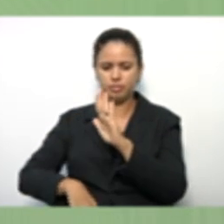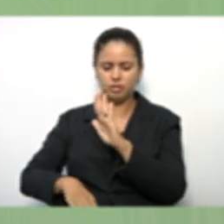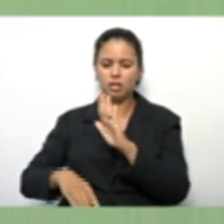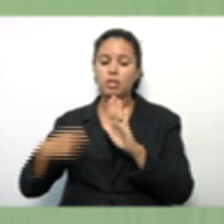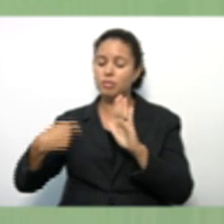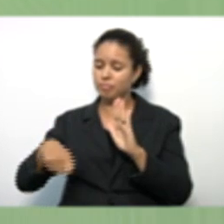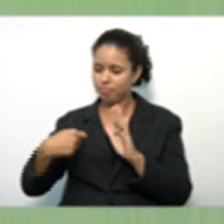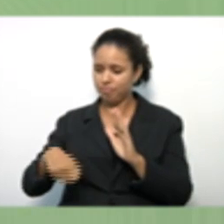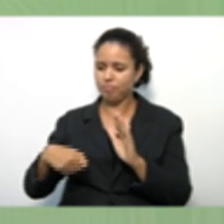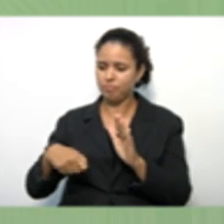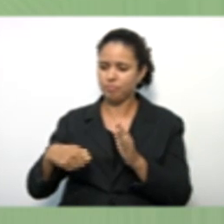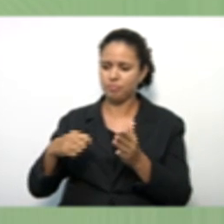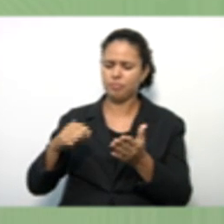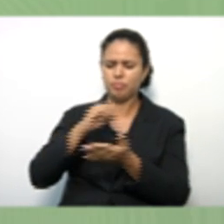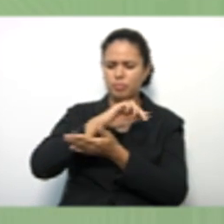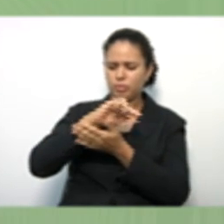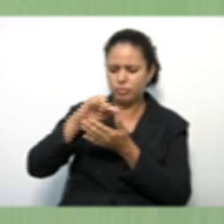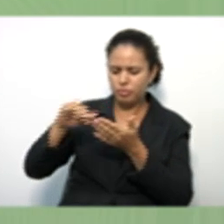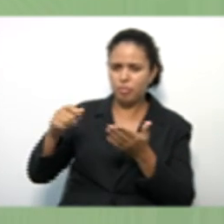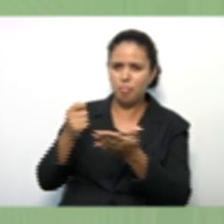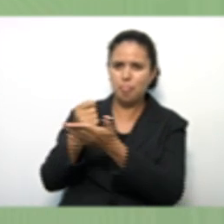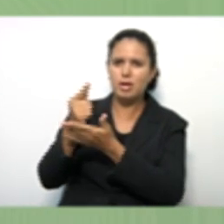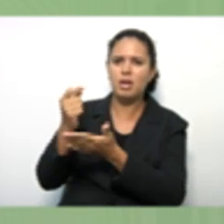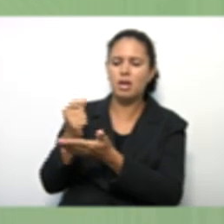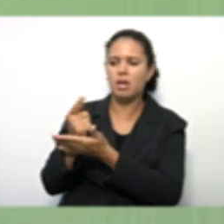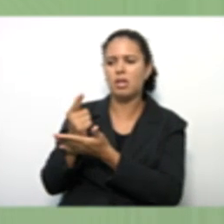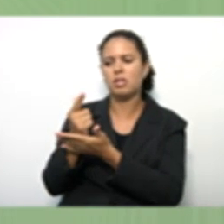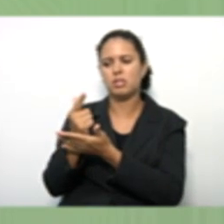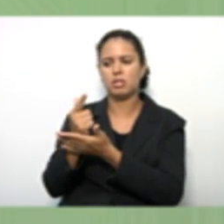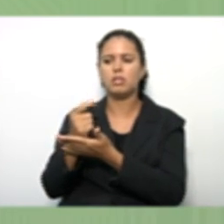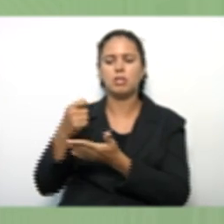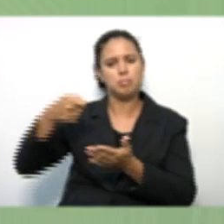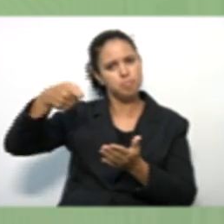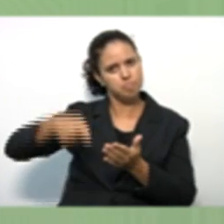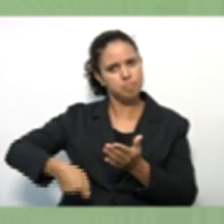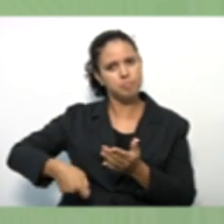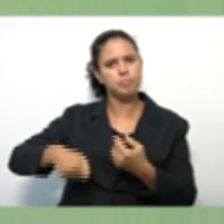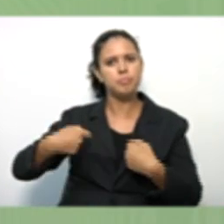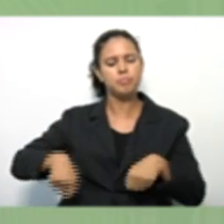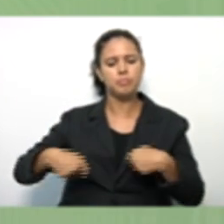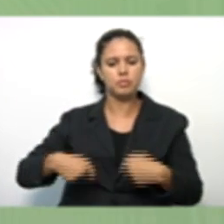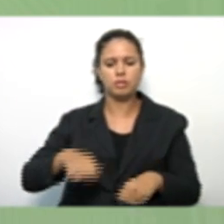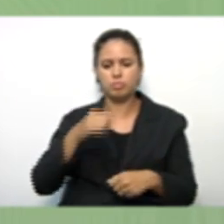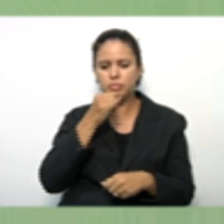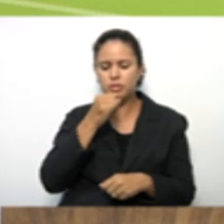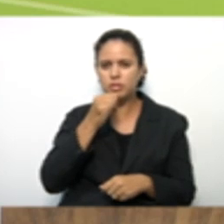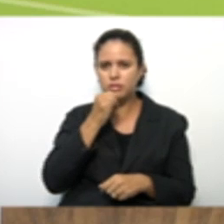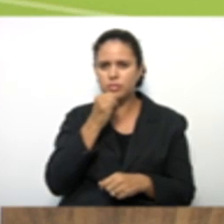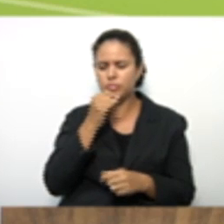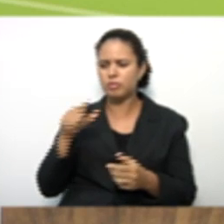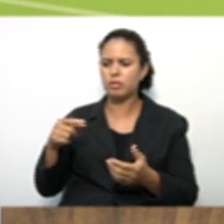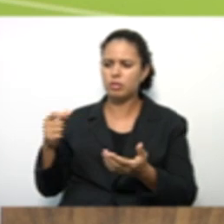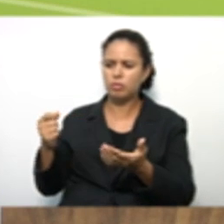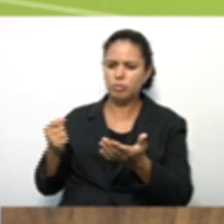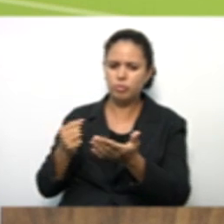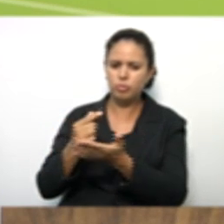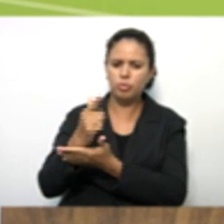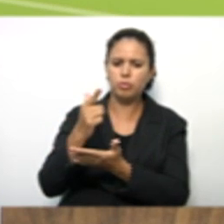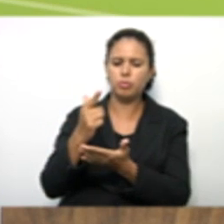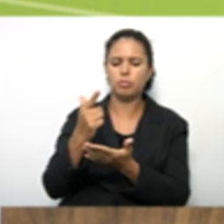Temos que pagar, olha, não é opcional, não, tem que se pagar sim. Exatamente, quando você adquire produtos com